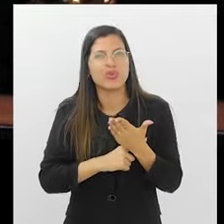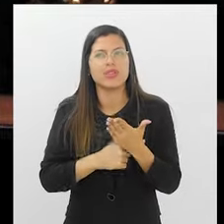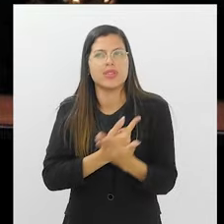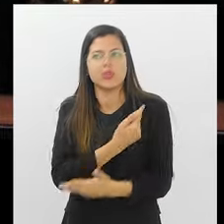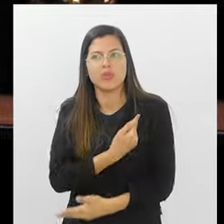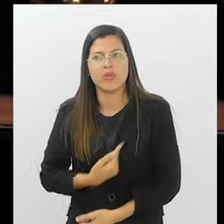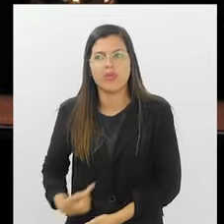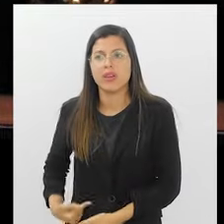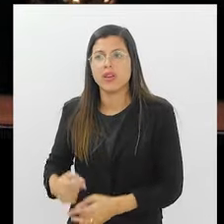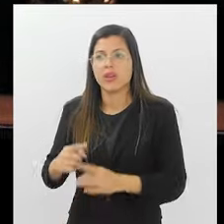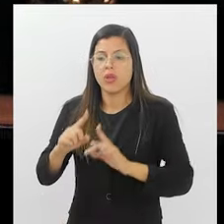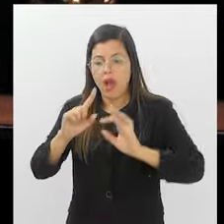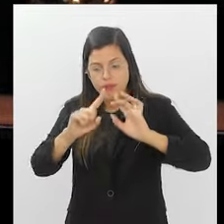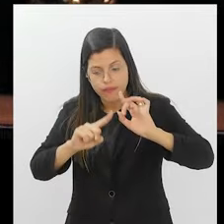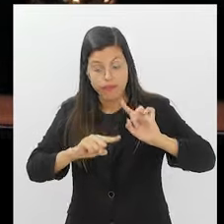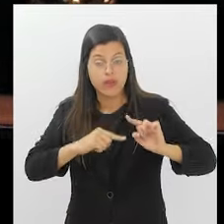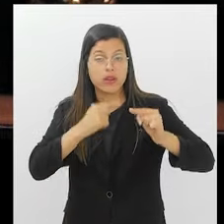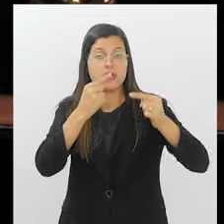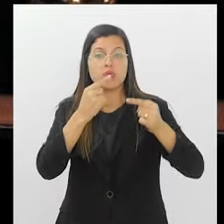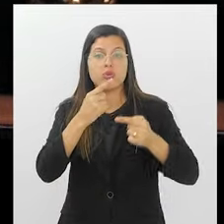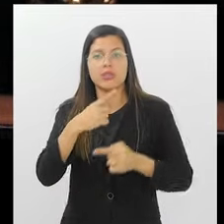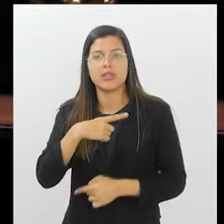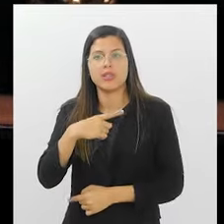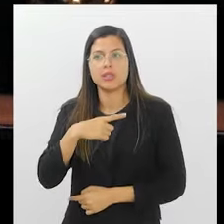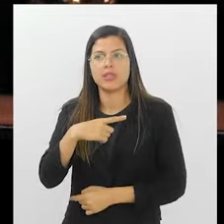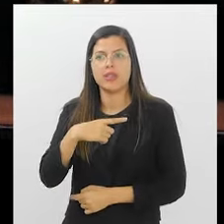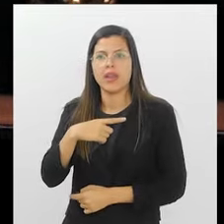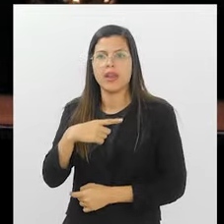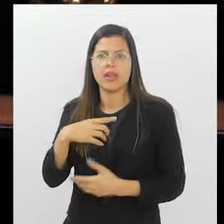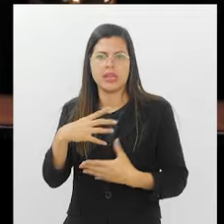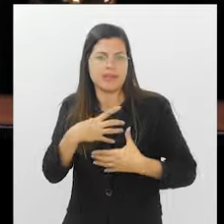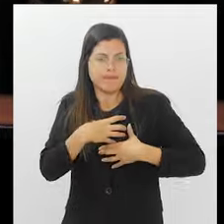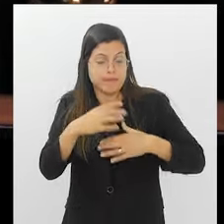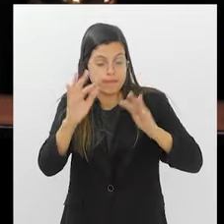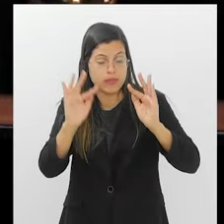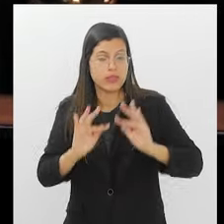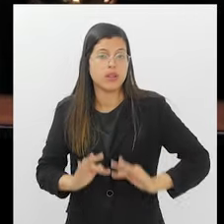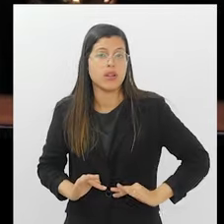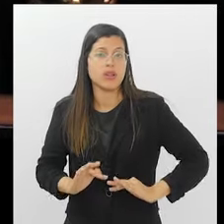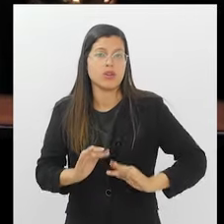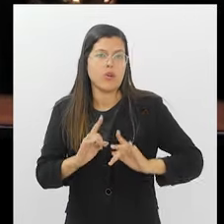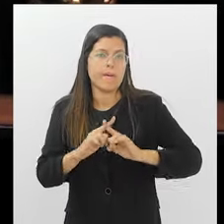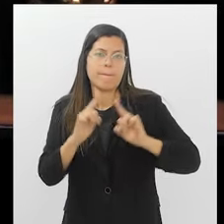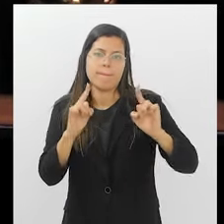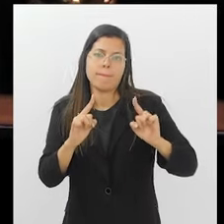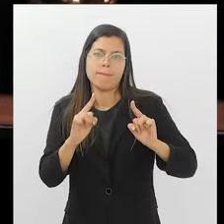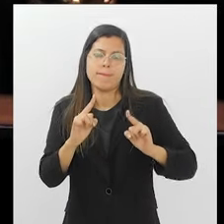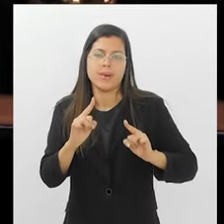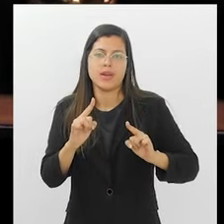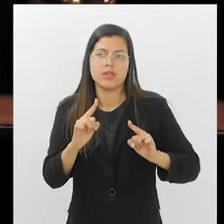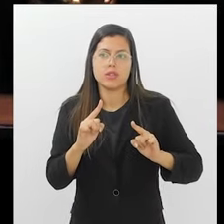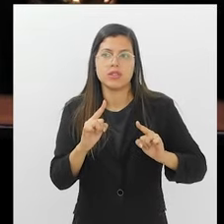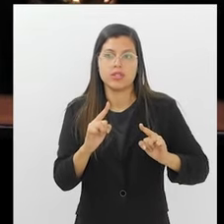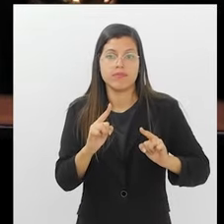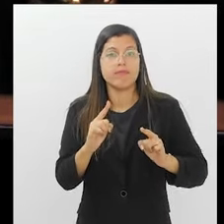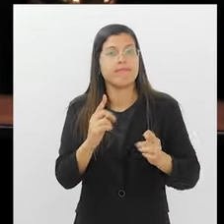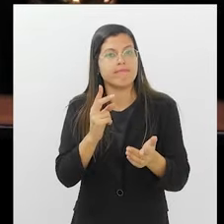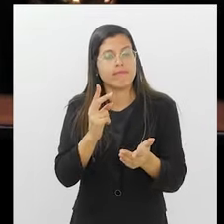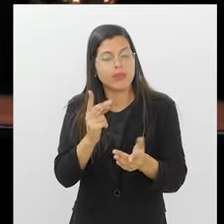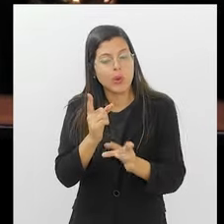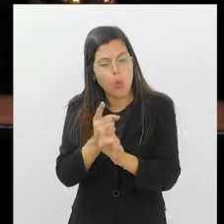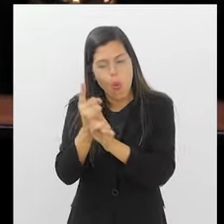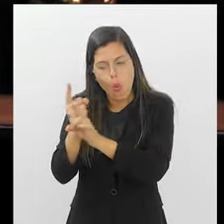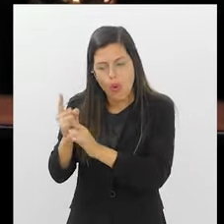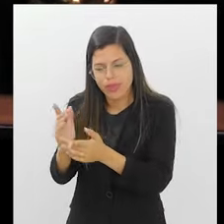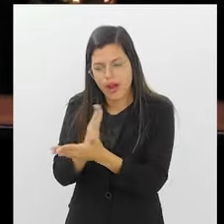haver muitos avanços, e isso nos alegra muito, ainda sempre estamos